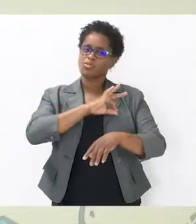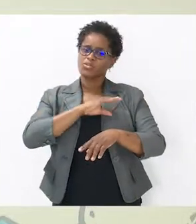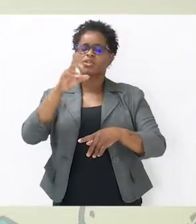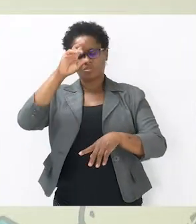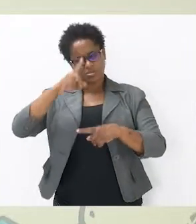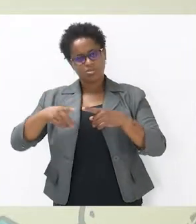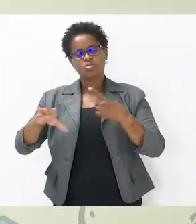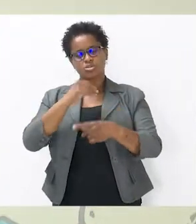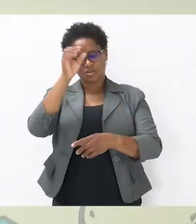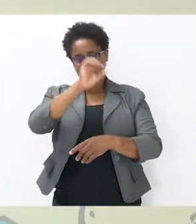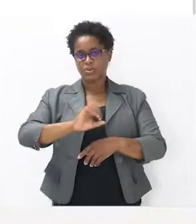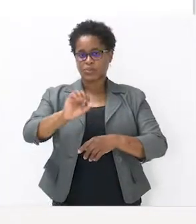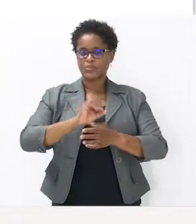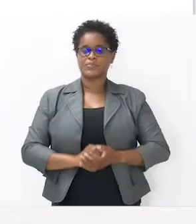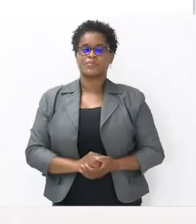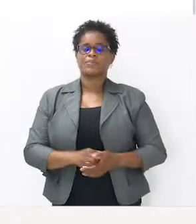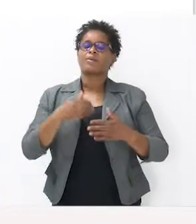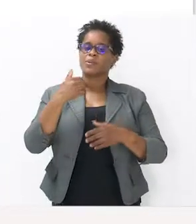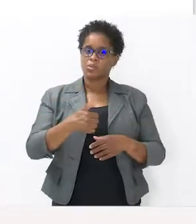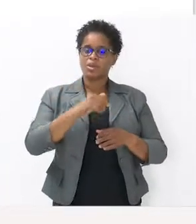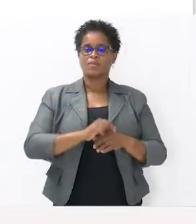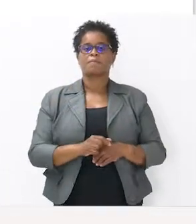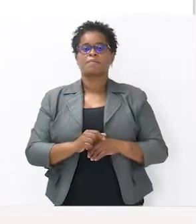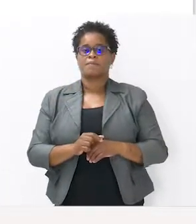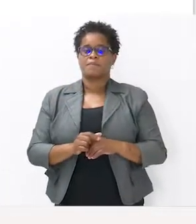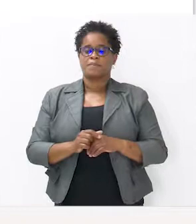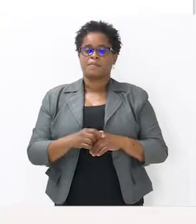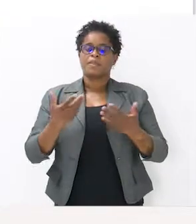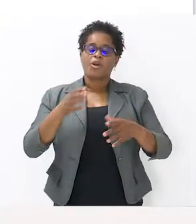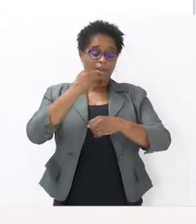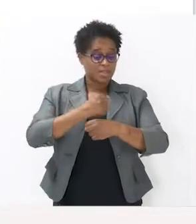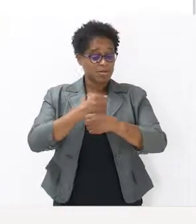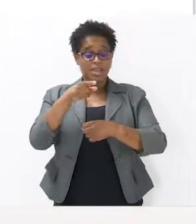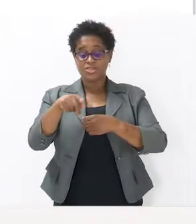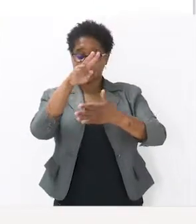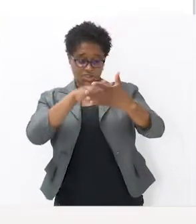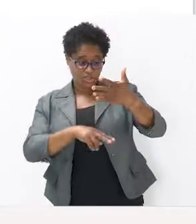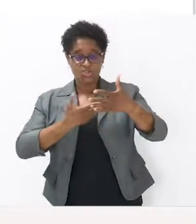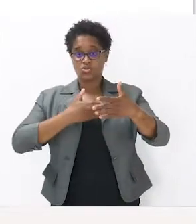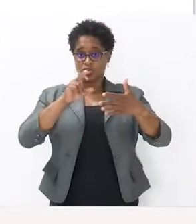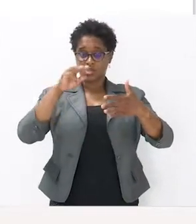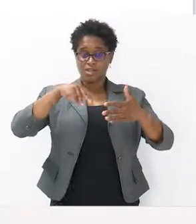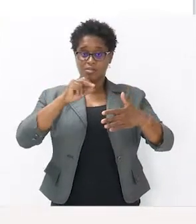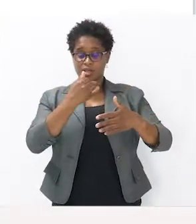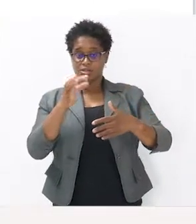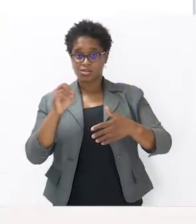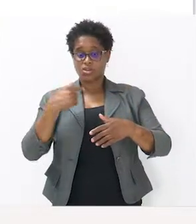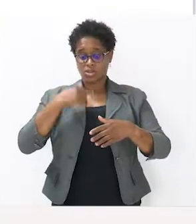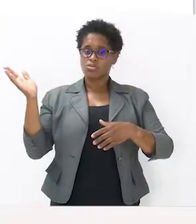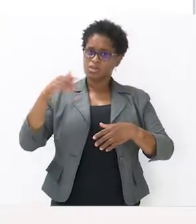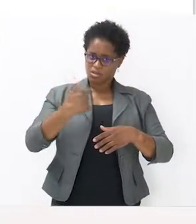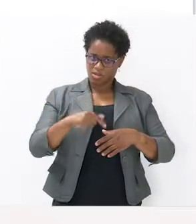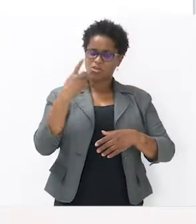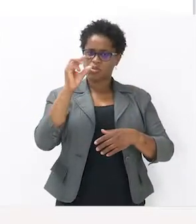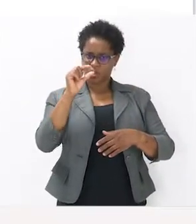seu objetivo. Muito bem, e para trabalhar esse texto dramático, eu trouxe um pequeno